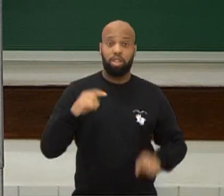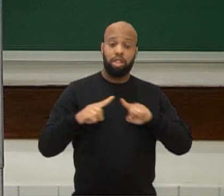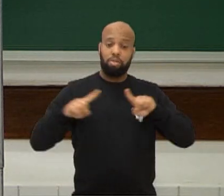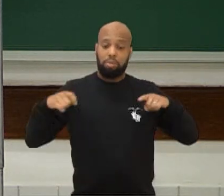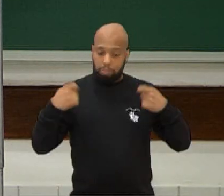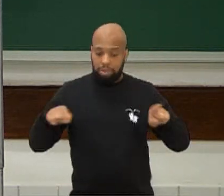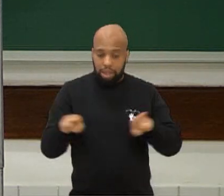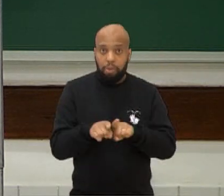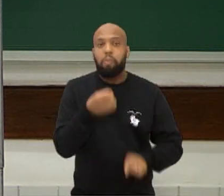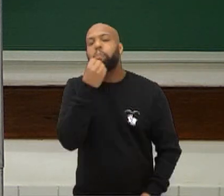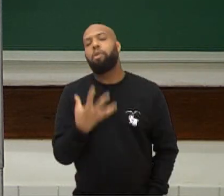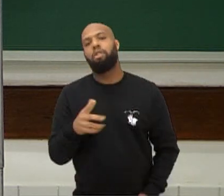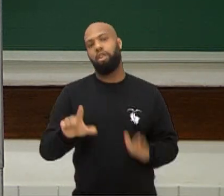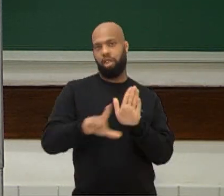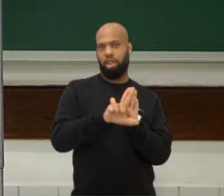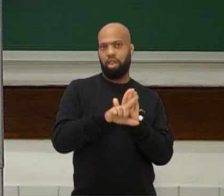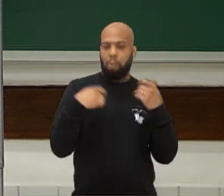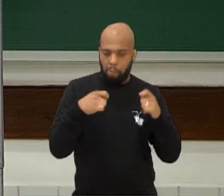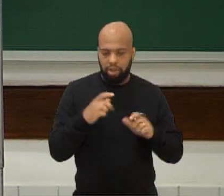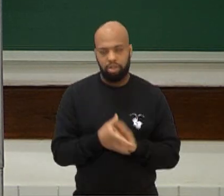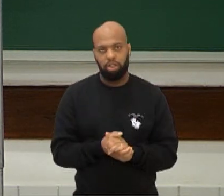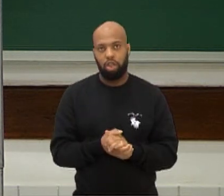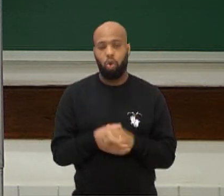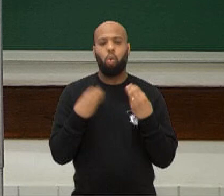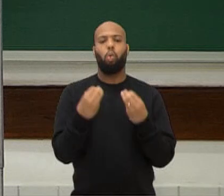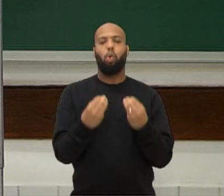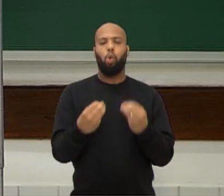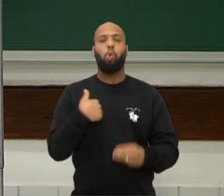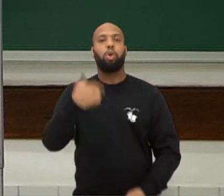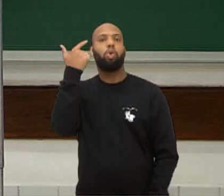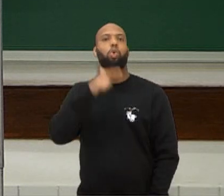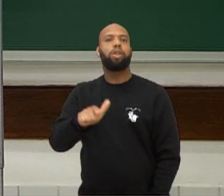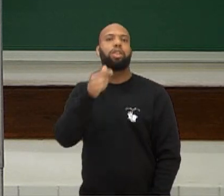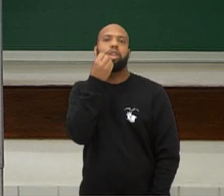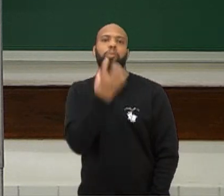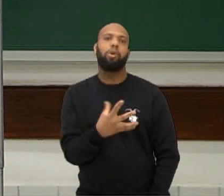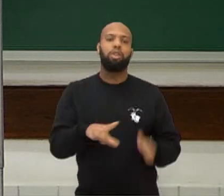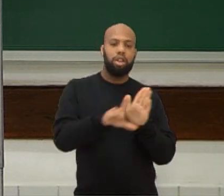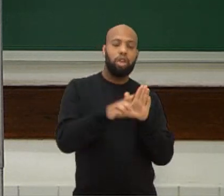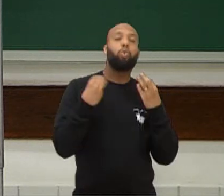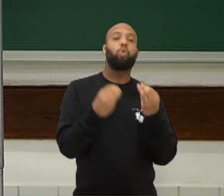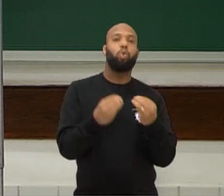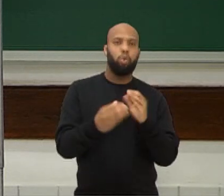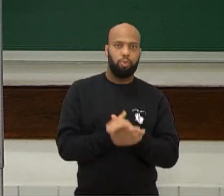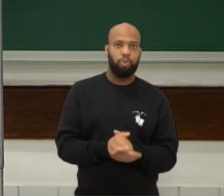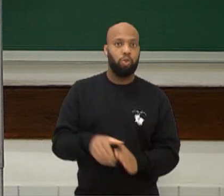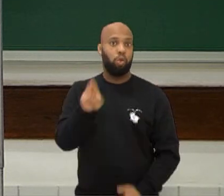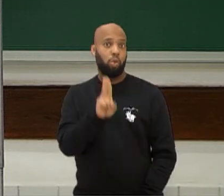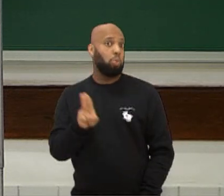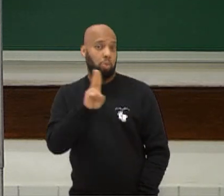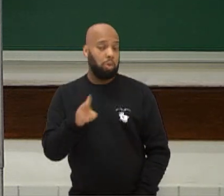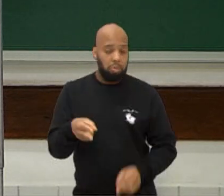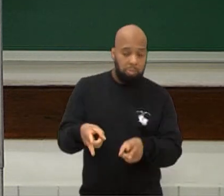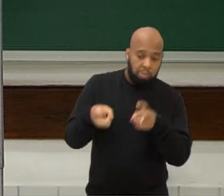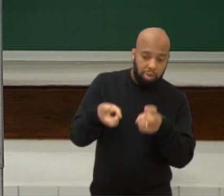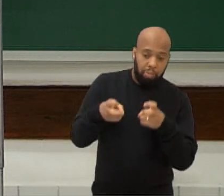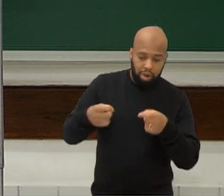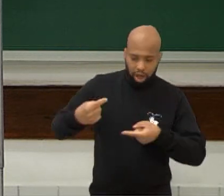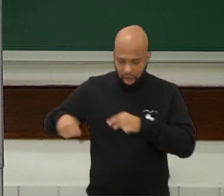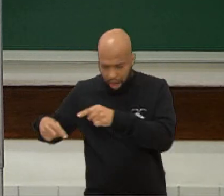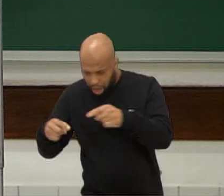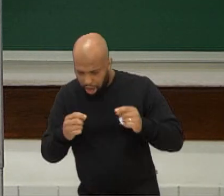de boas leis. Como é que eu consigo boas leis? Através dos conflitos. Os